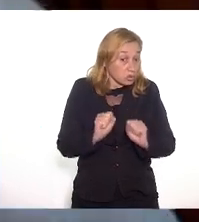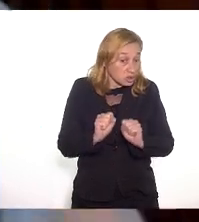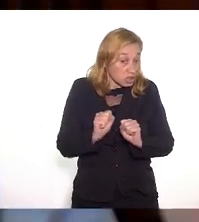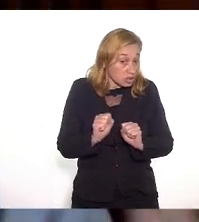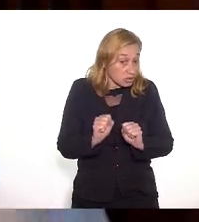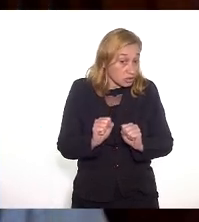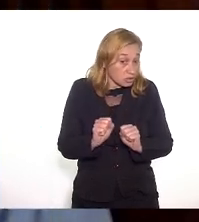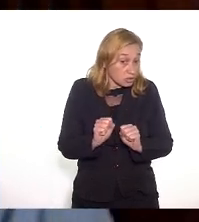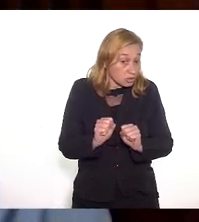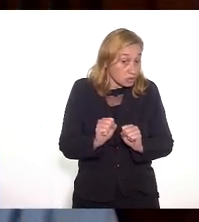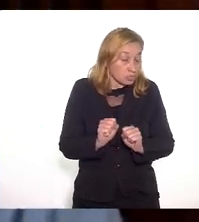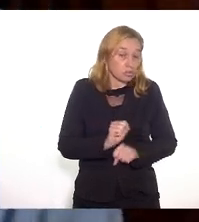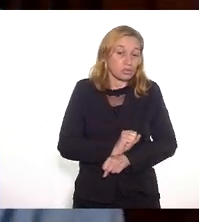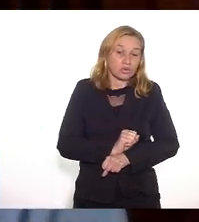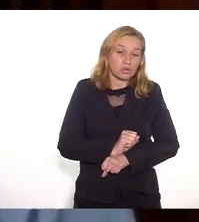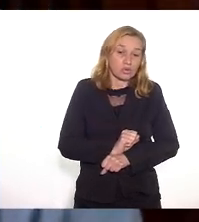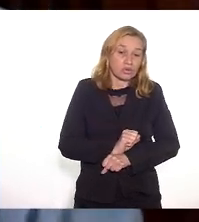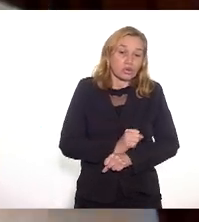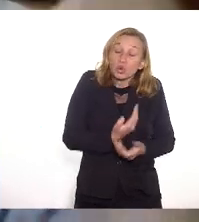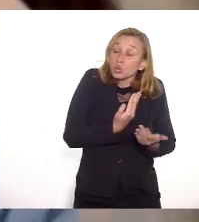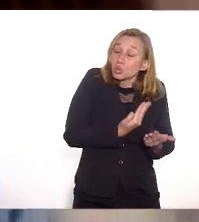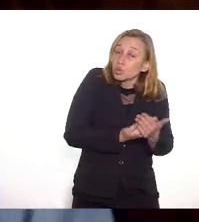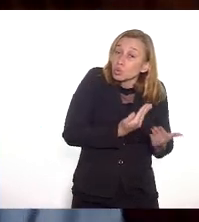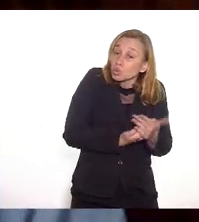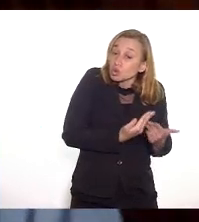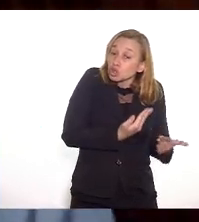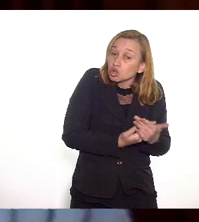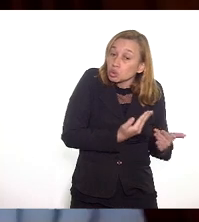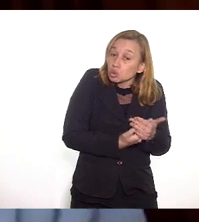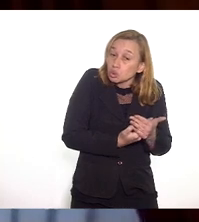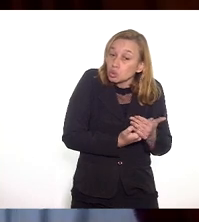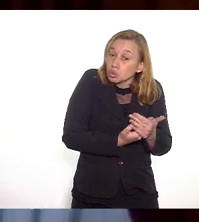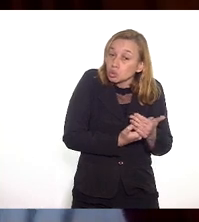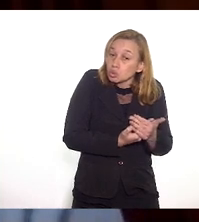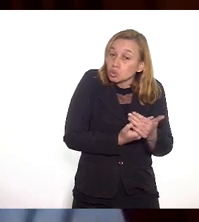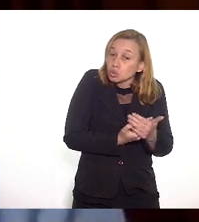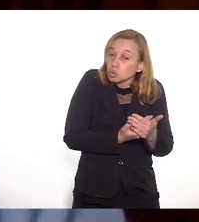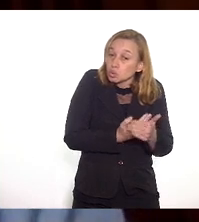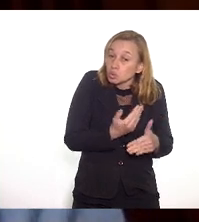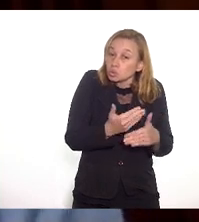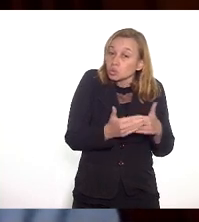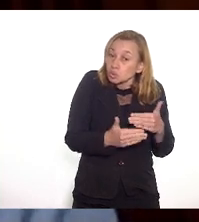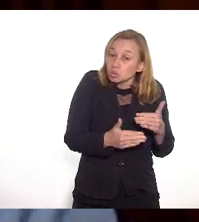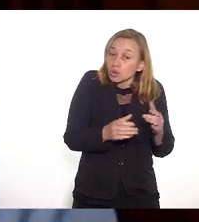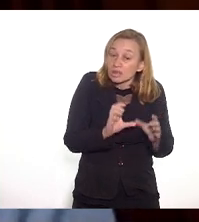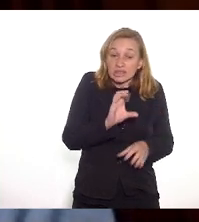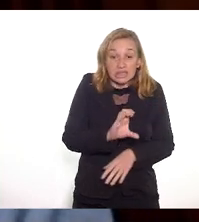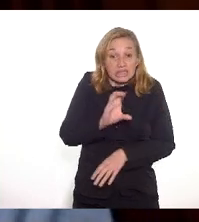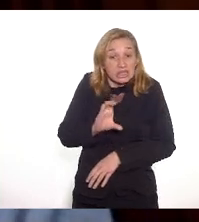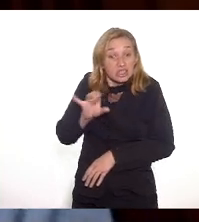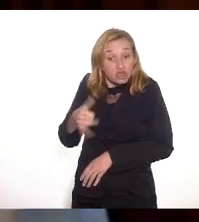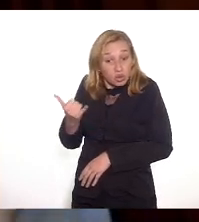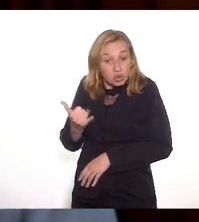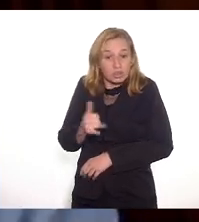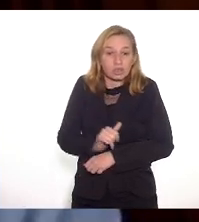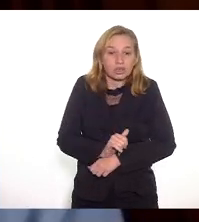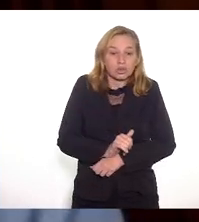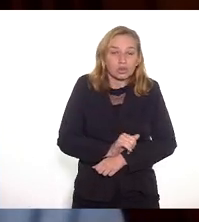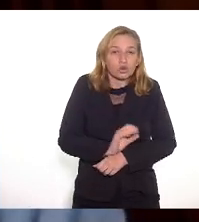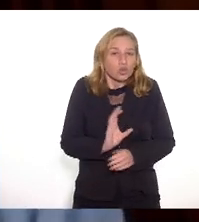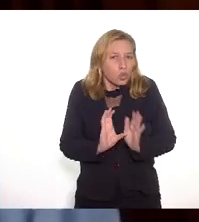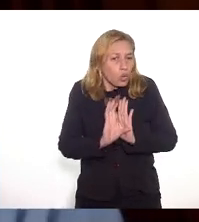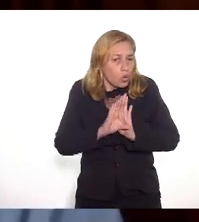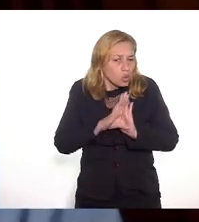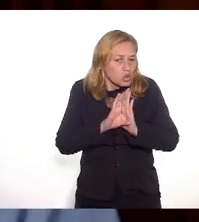regimento, como num estudo de procedimentos da CCJ a respeito do